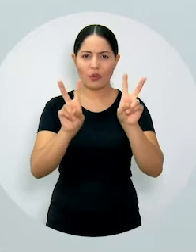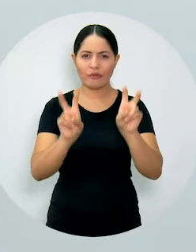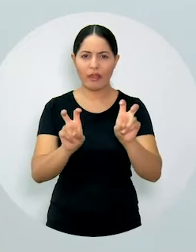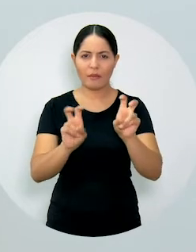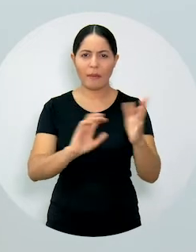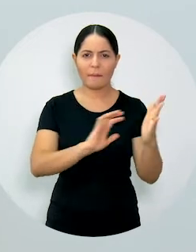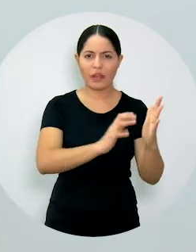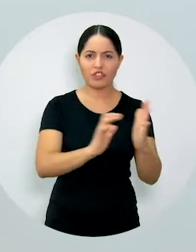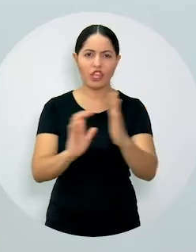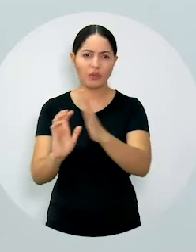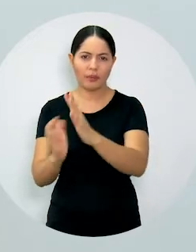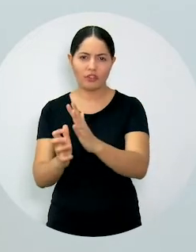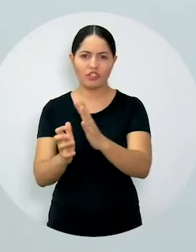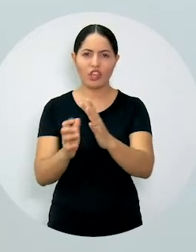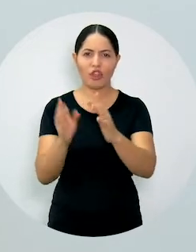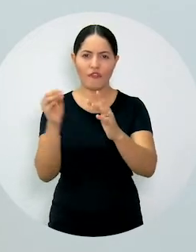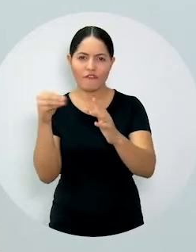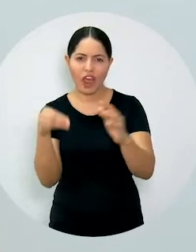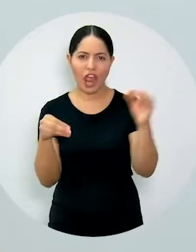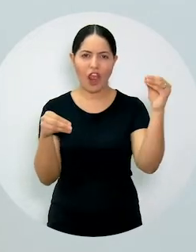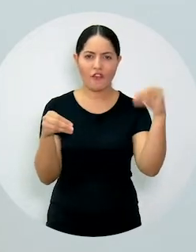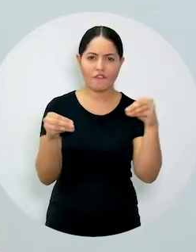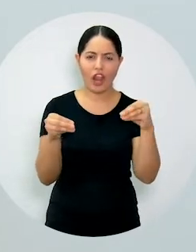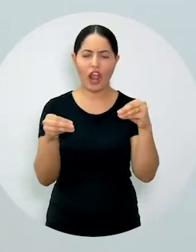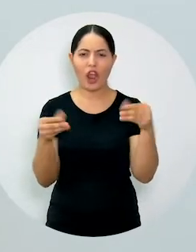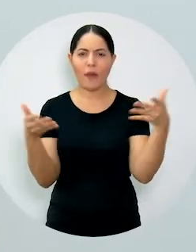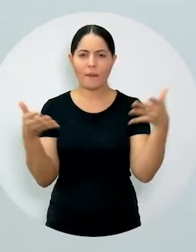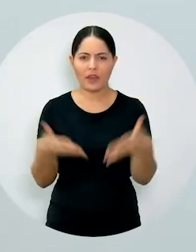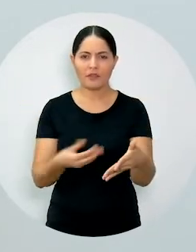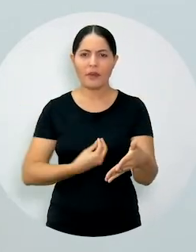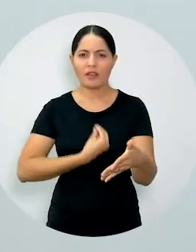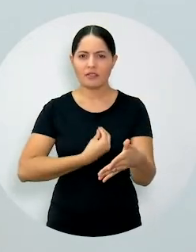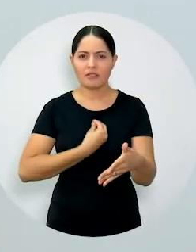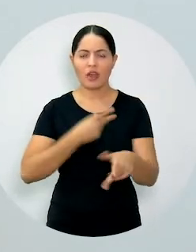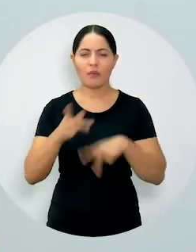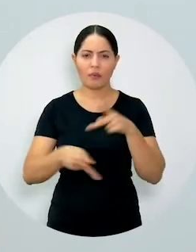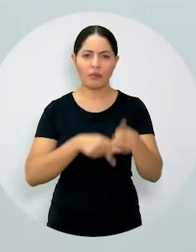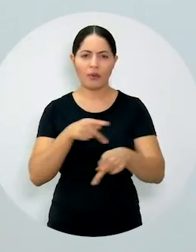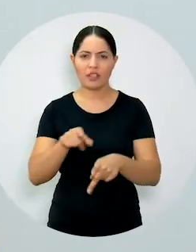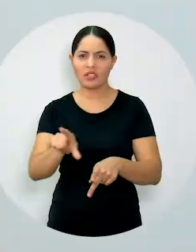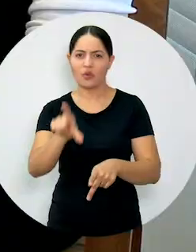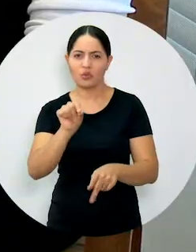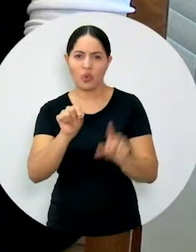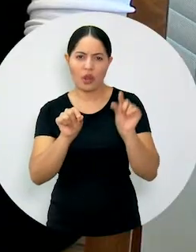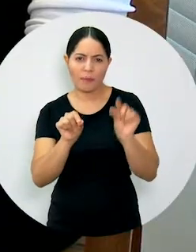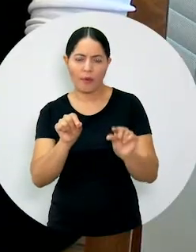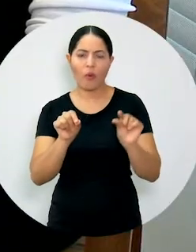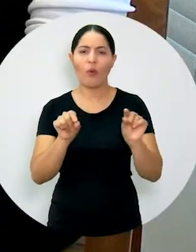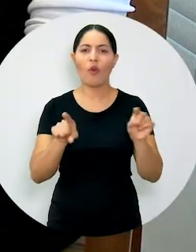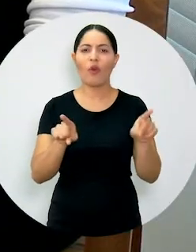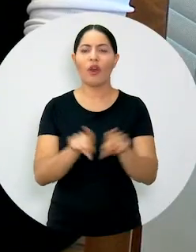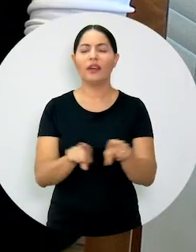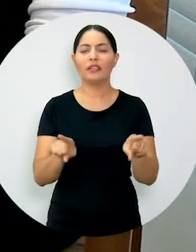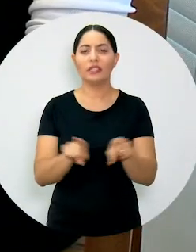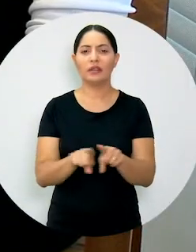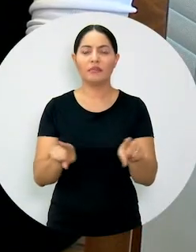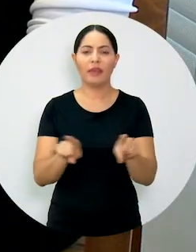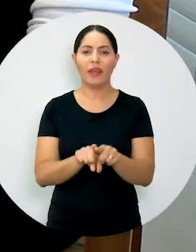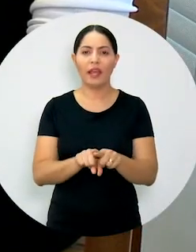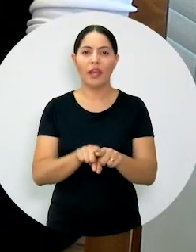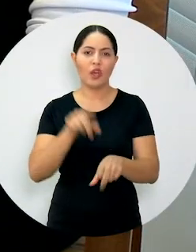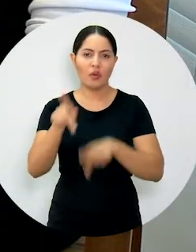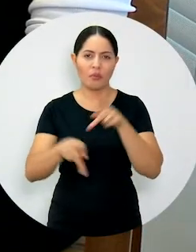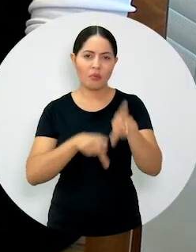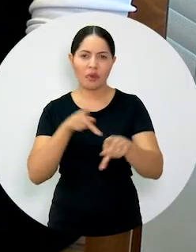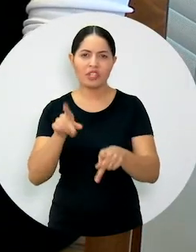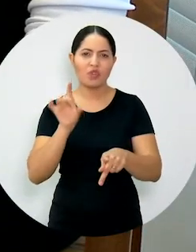da fragilização dos partidos políticos, da pouca participação do eleitorado no processo de escolha, um processo do